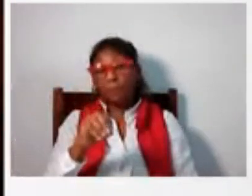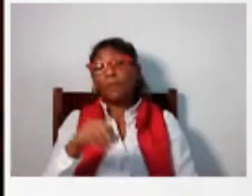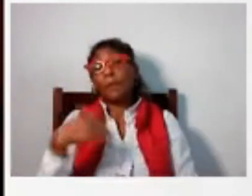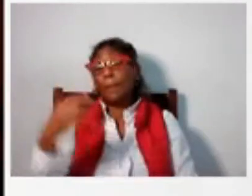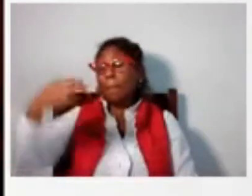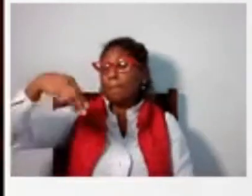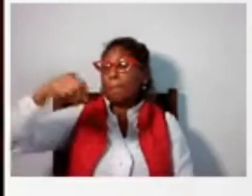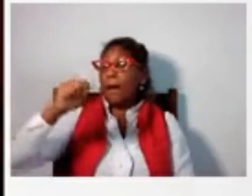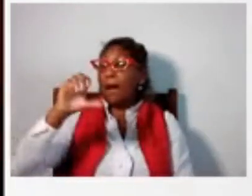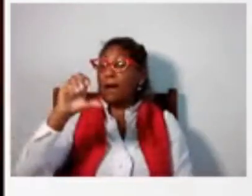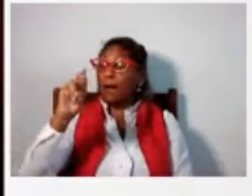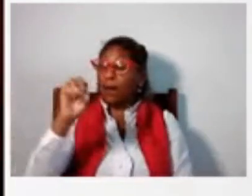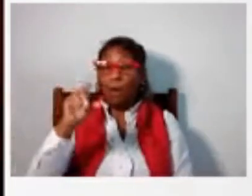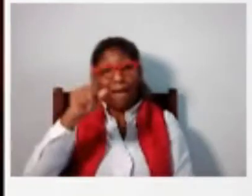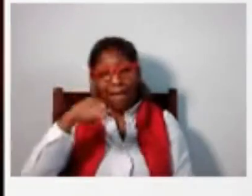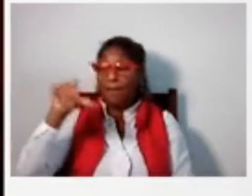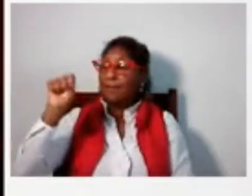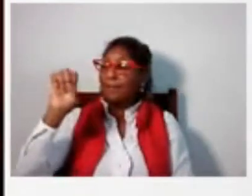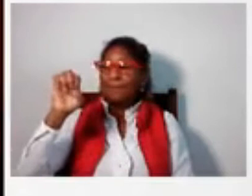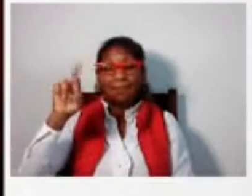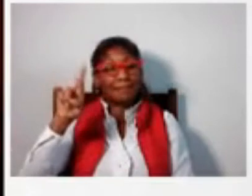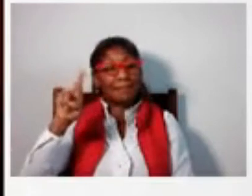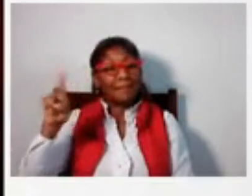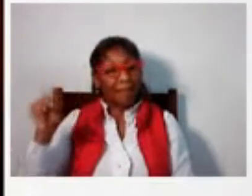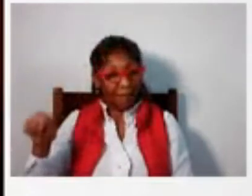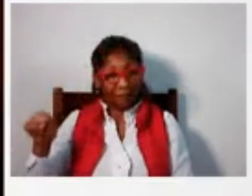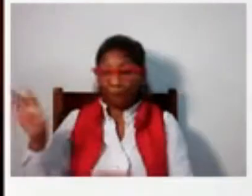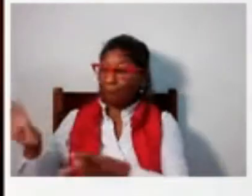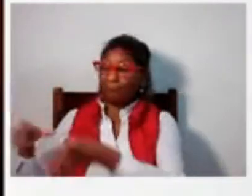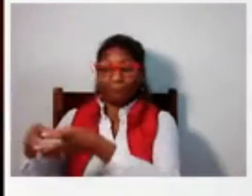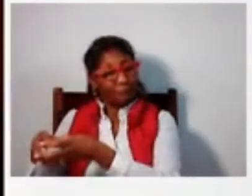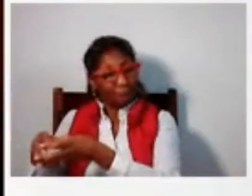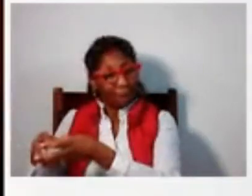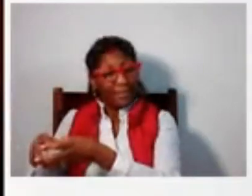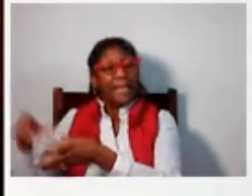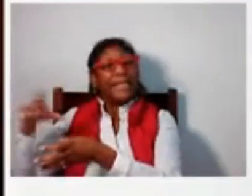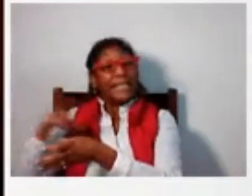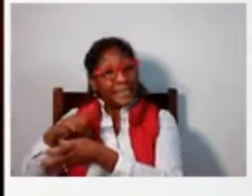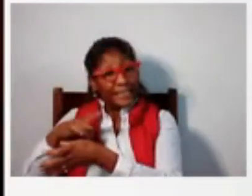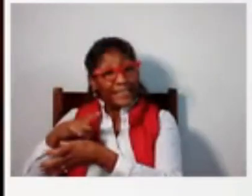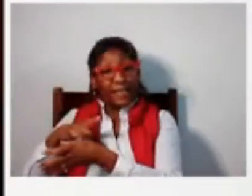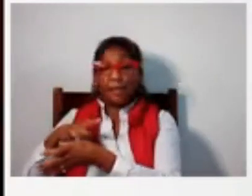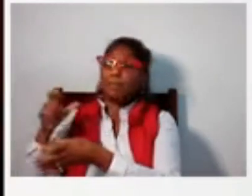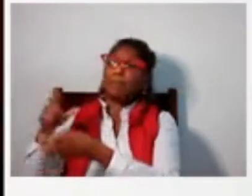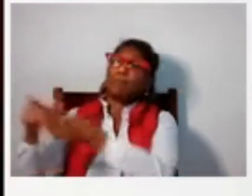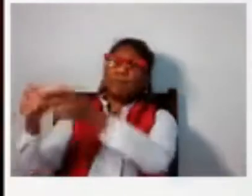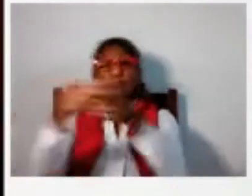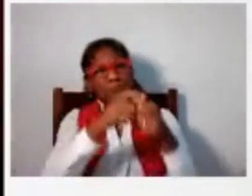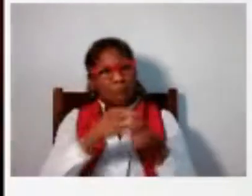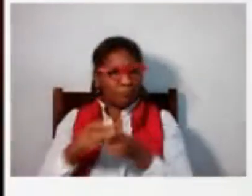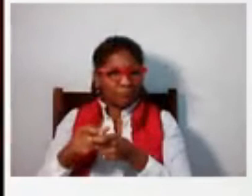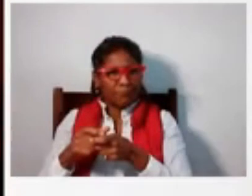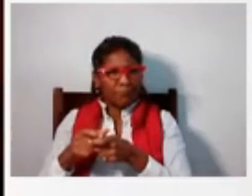serra. Porque no início do modelo, nós tínhamos uma situação dos municípios mais dependentes de